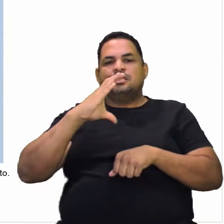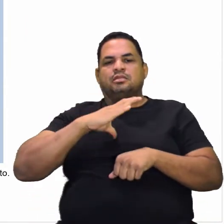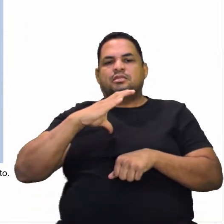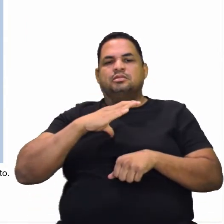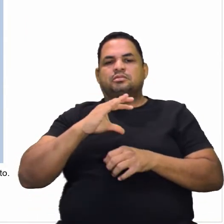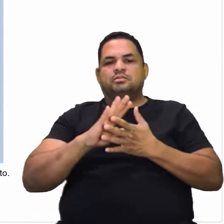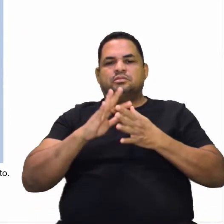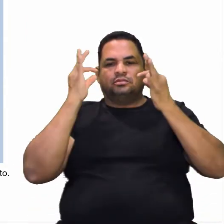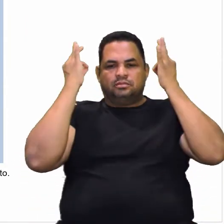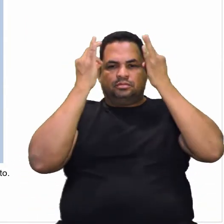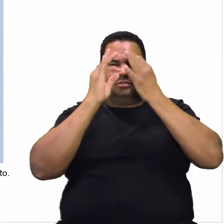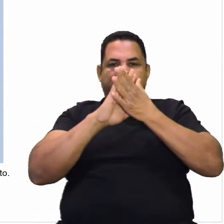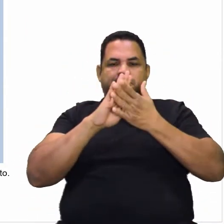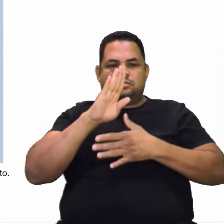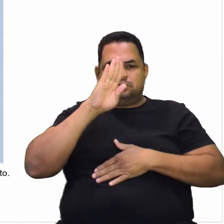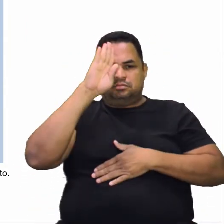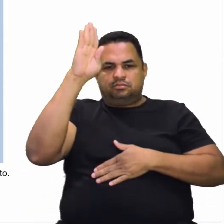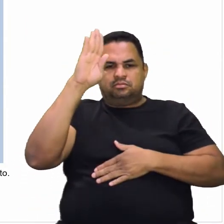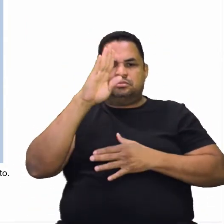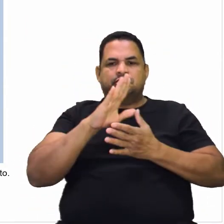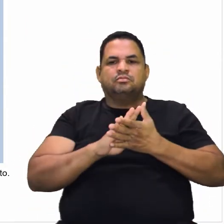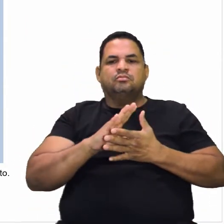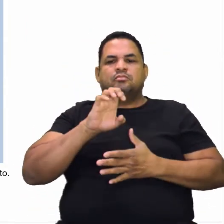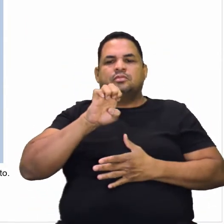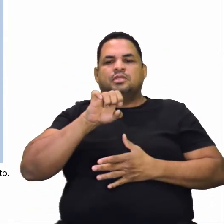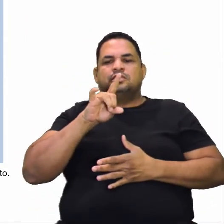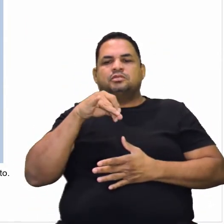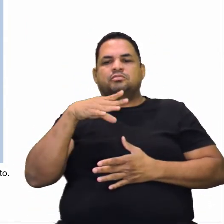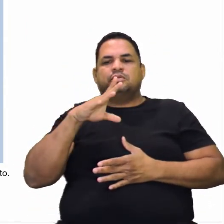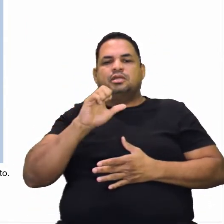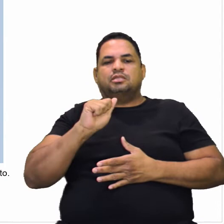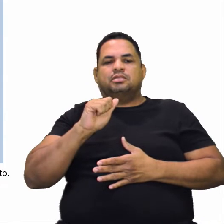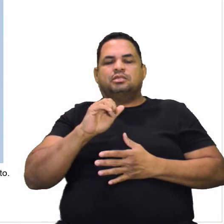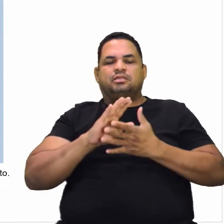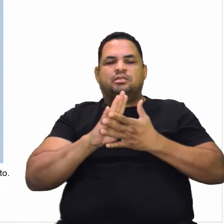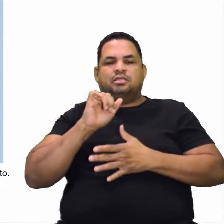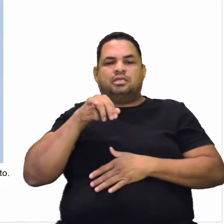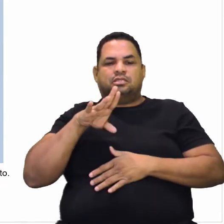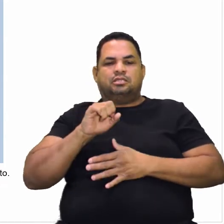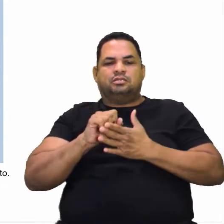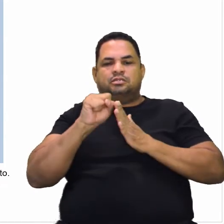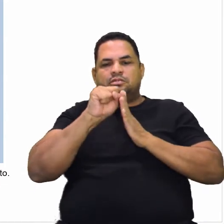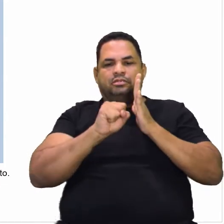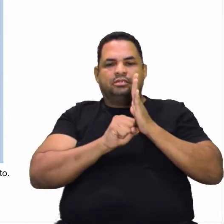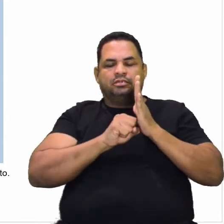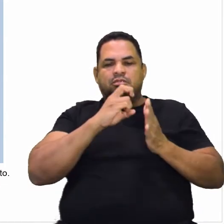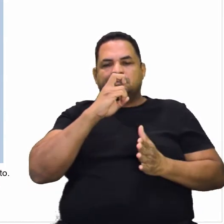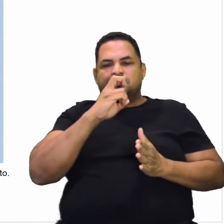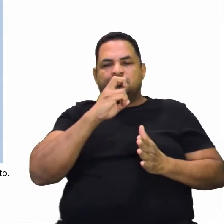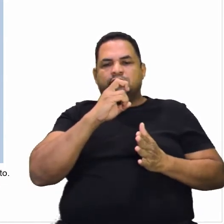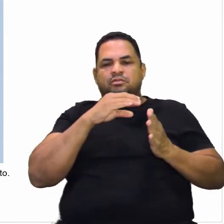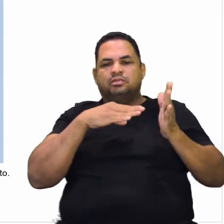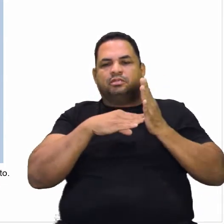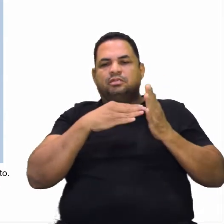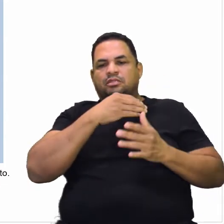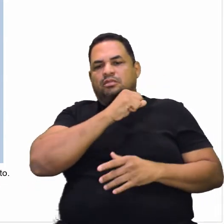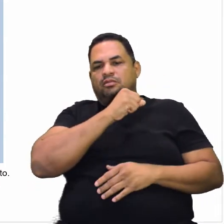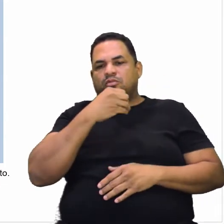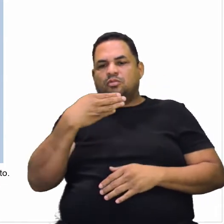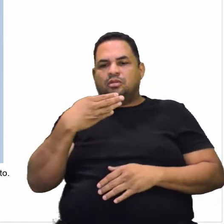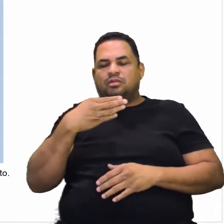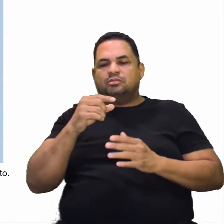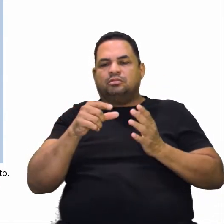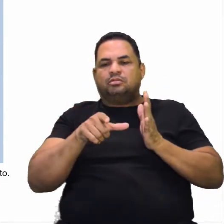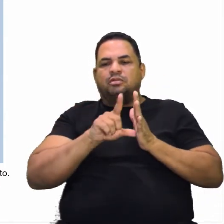mais se destacaram foram Esparta e Atenas, do século V ao século IV a.C.